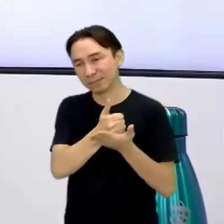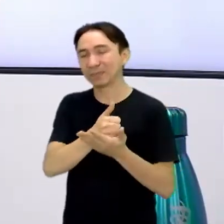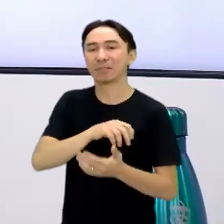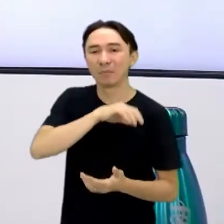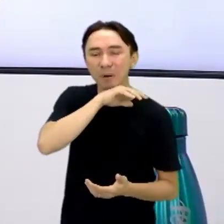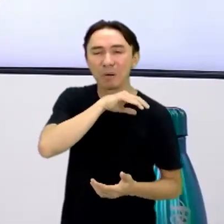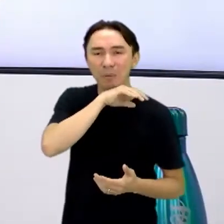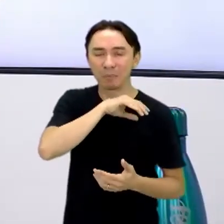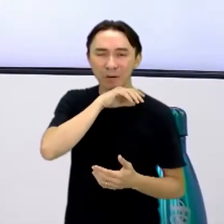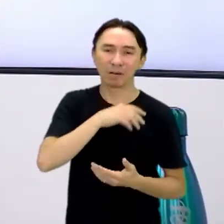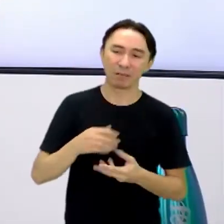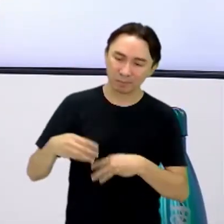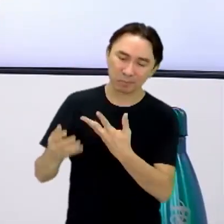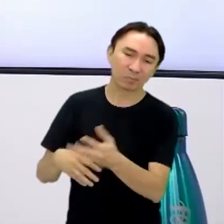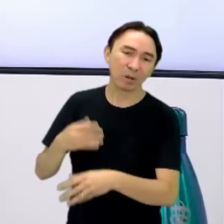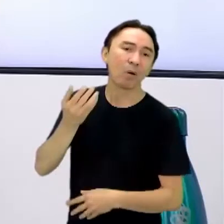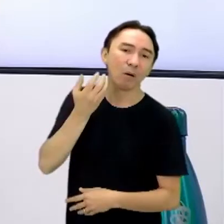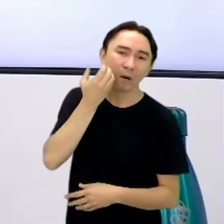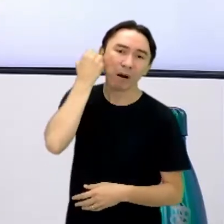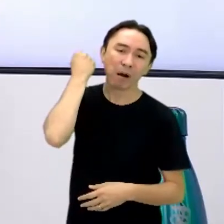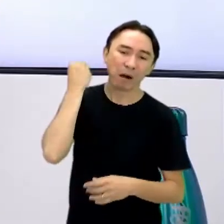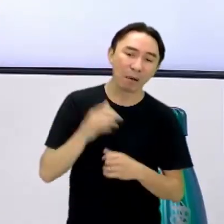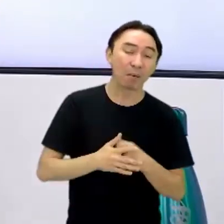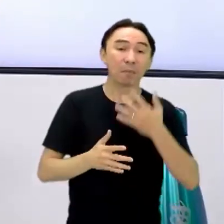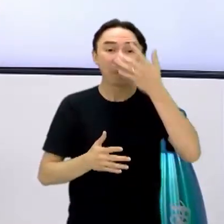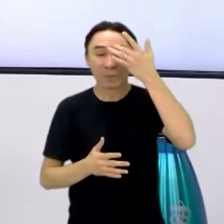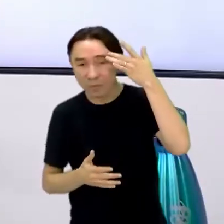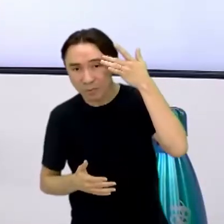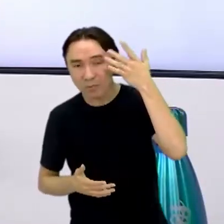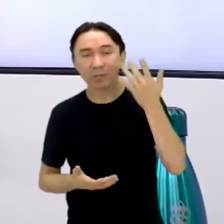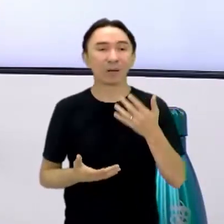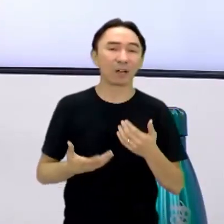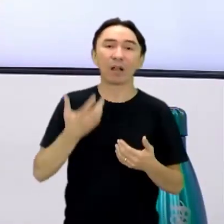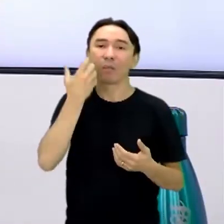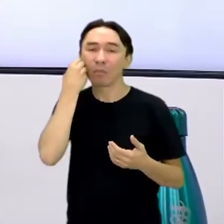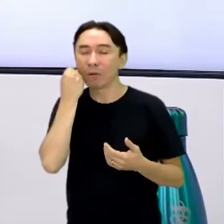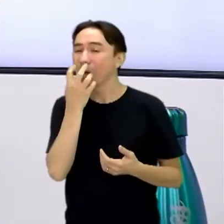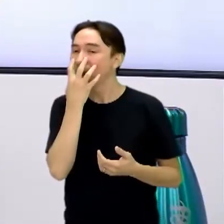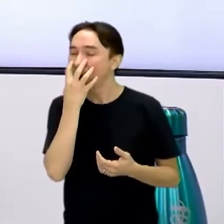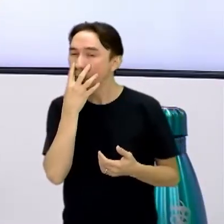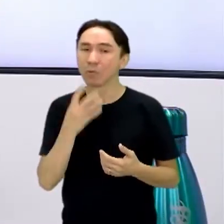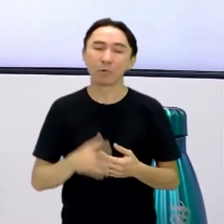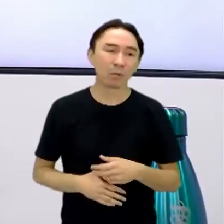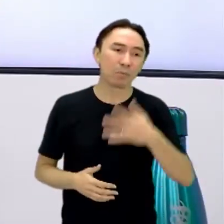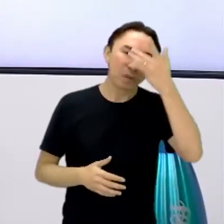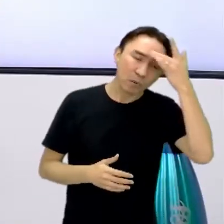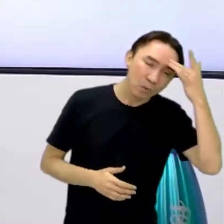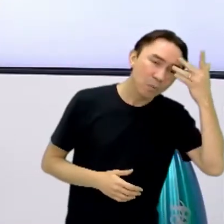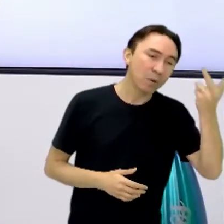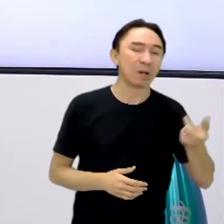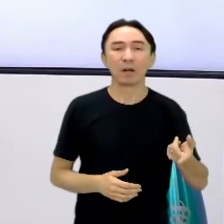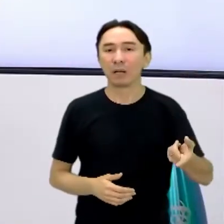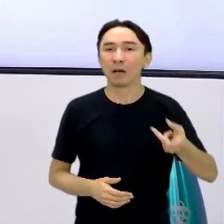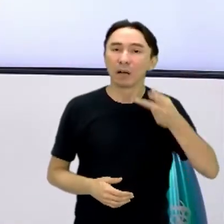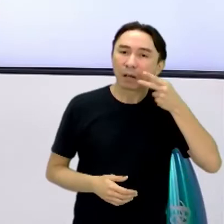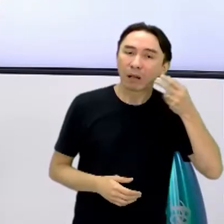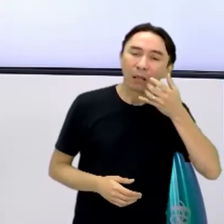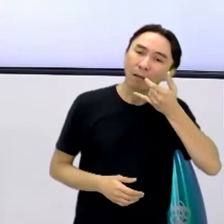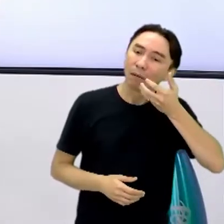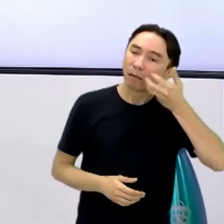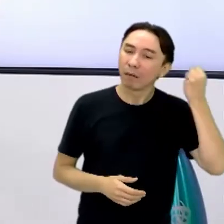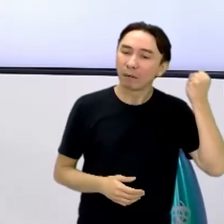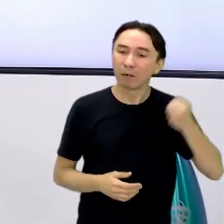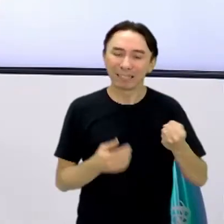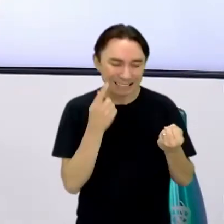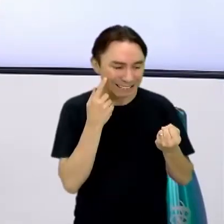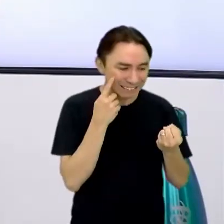é o perfil de quem adota cachorros? Qual que é o perfil de quem adota gatos? Enfim, pensar aí nas questões culturais